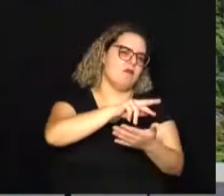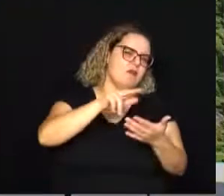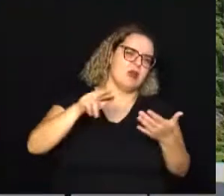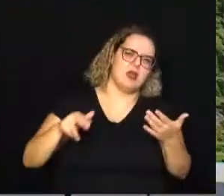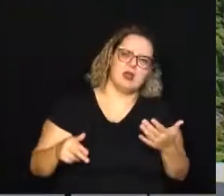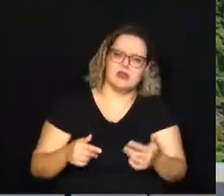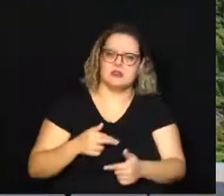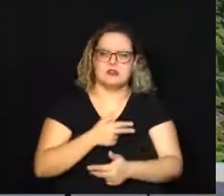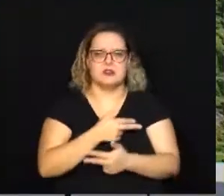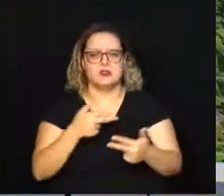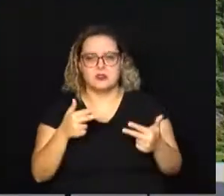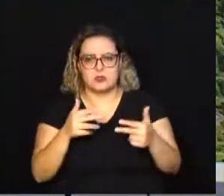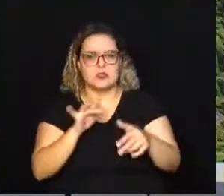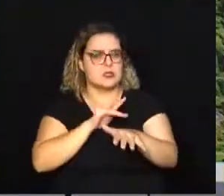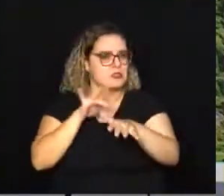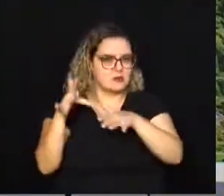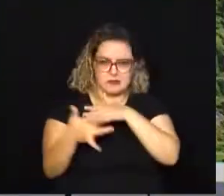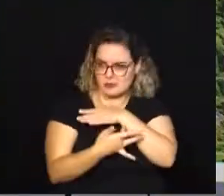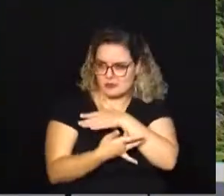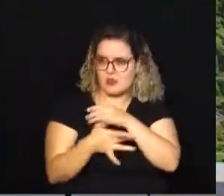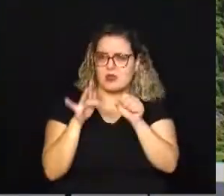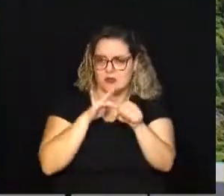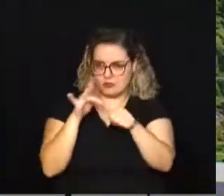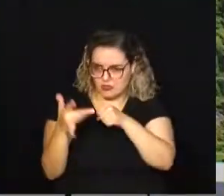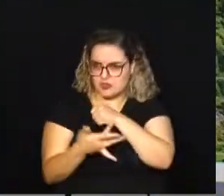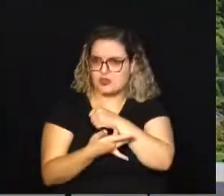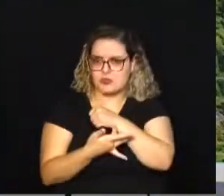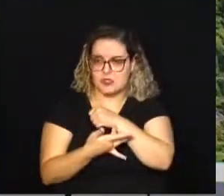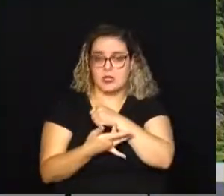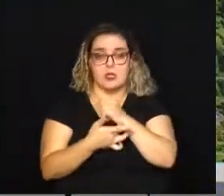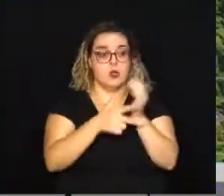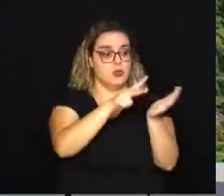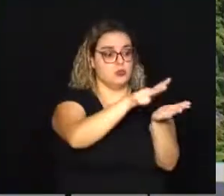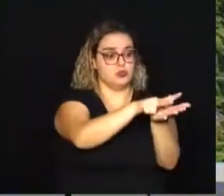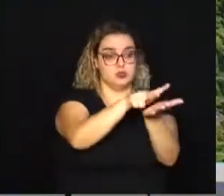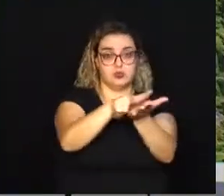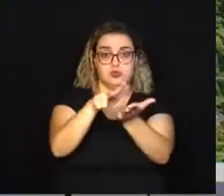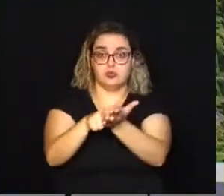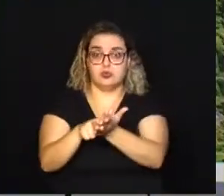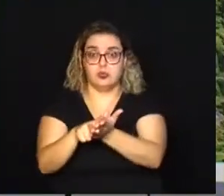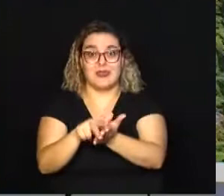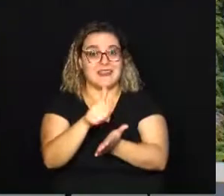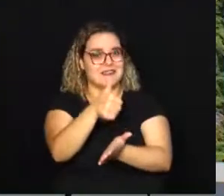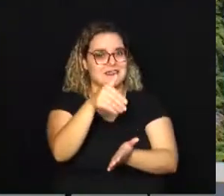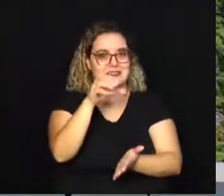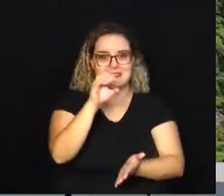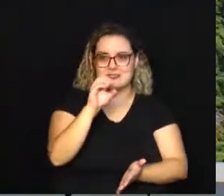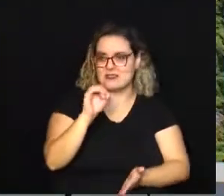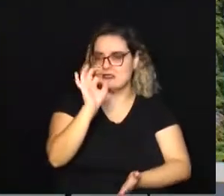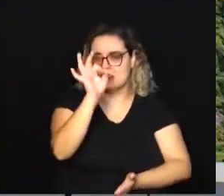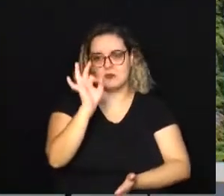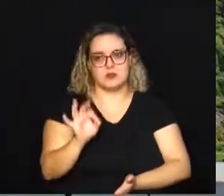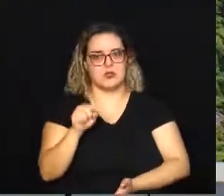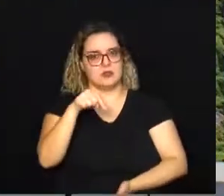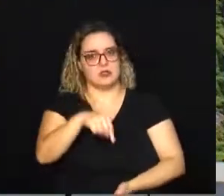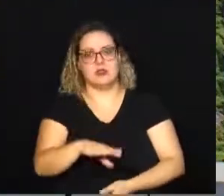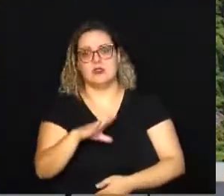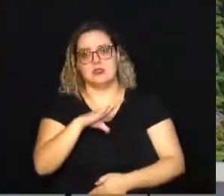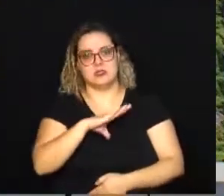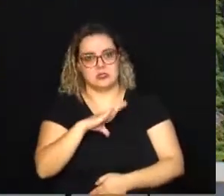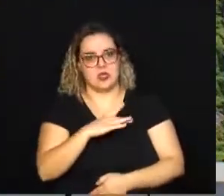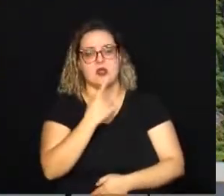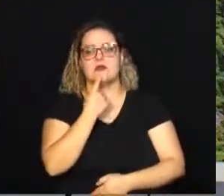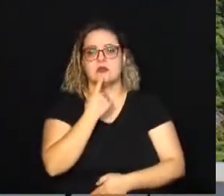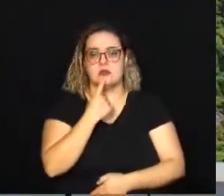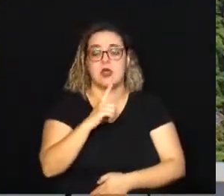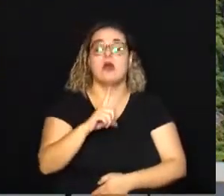nas mídias dizendo que a ocupação de leitos já está em 100% aqui no município, ou seja, nós já